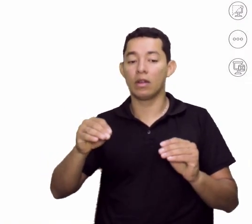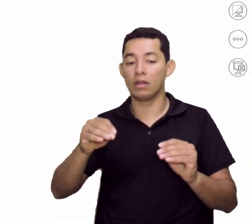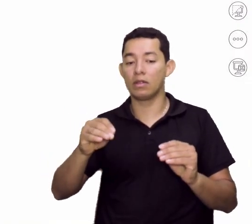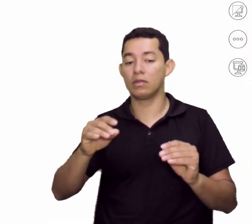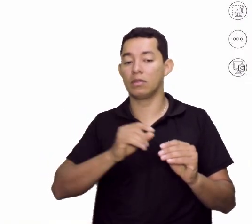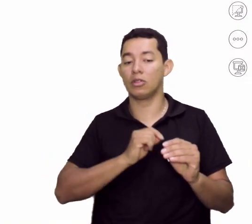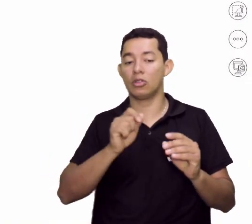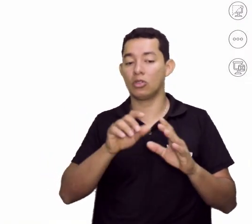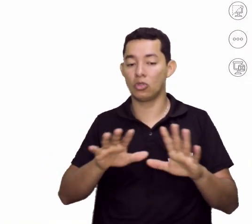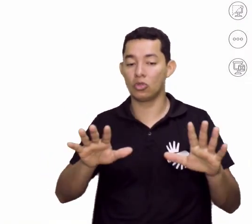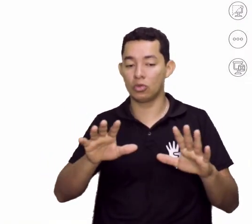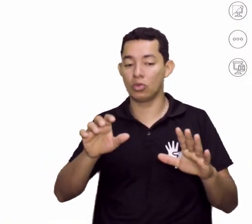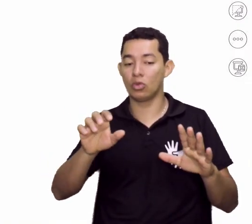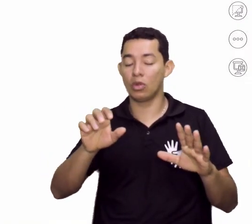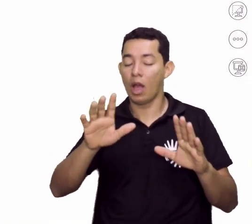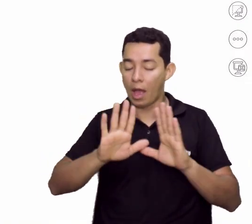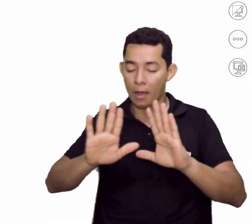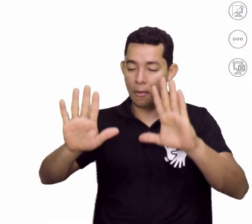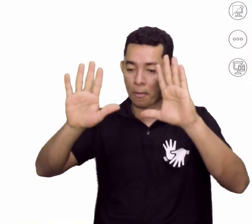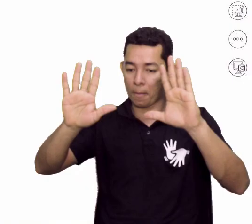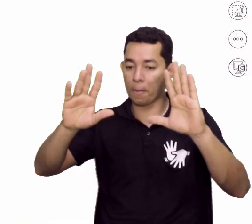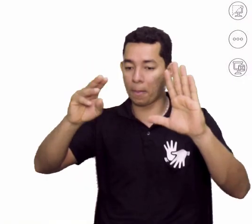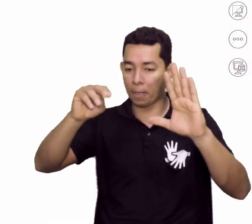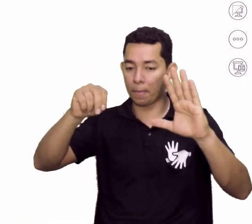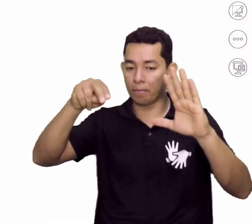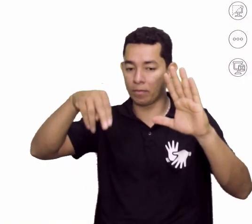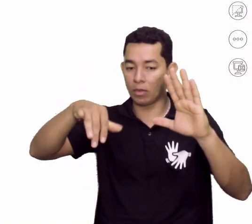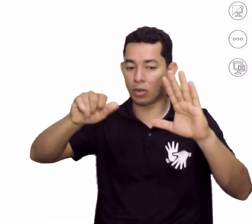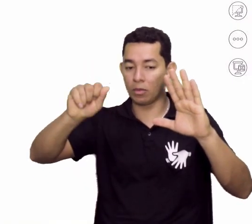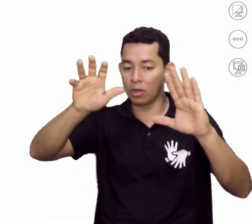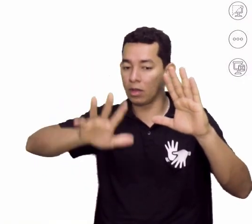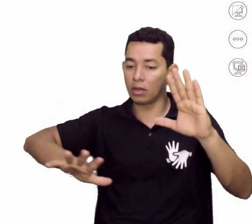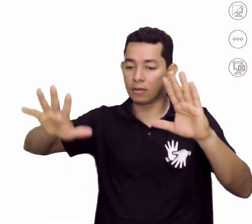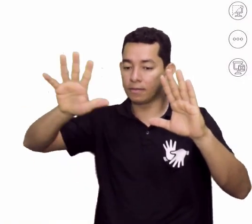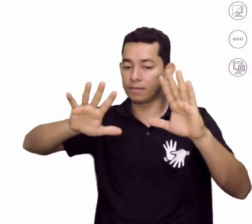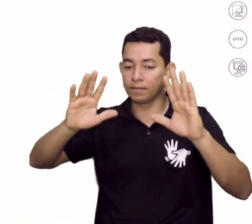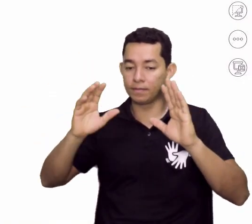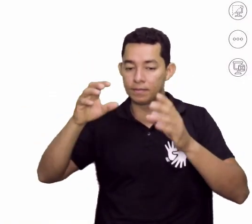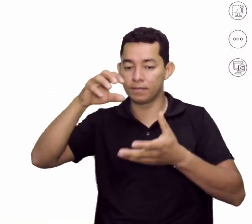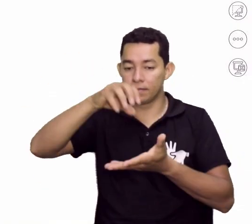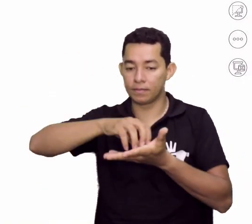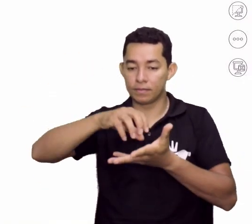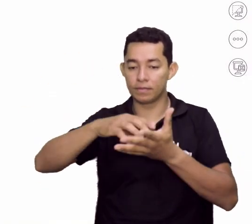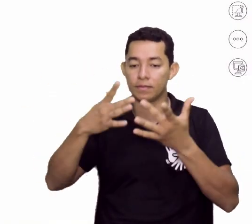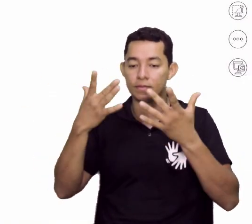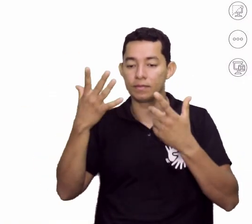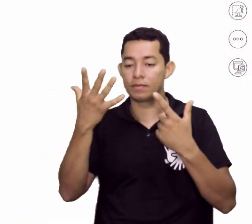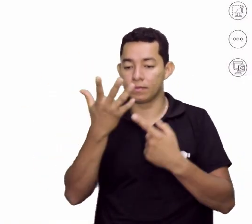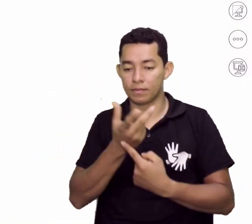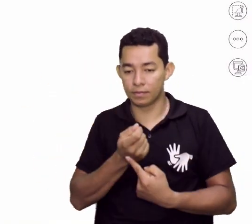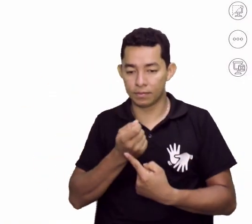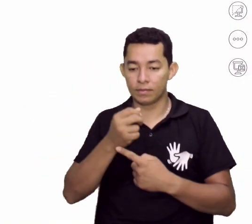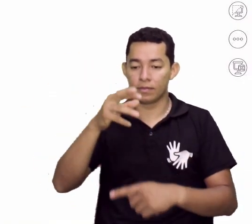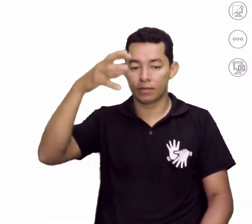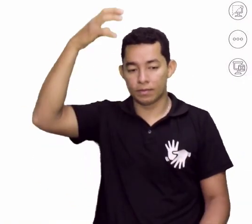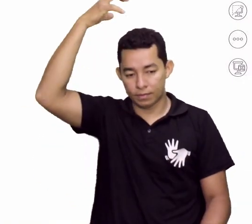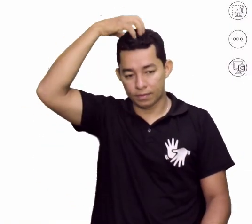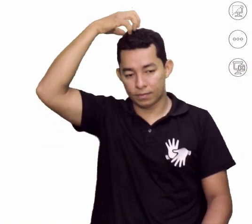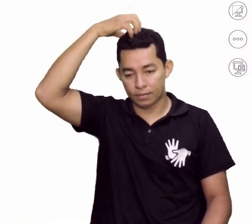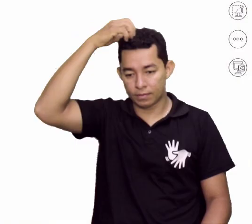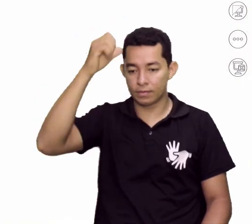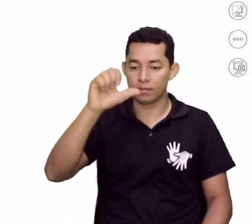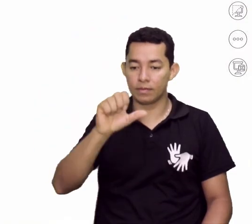em exposição no Museu Nacional Centro de Arte Rainha Sofia,